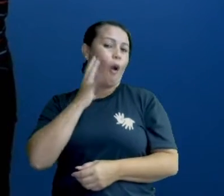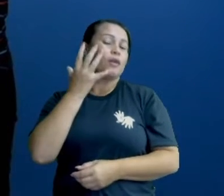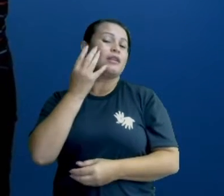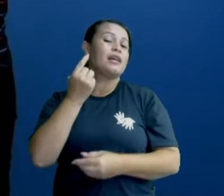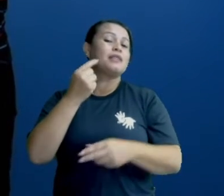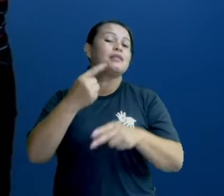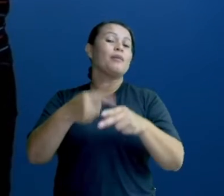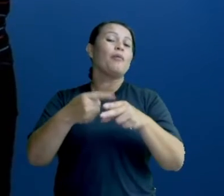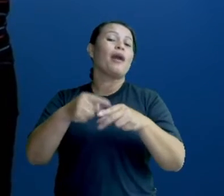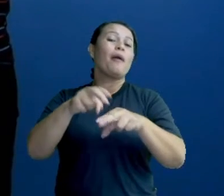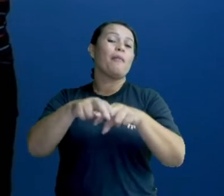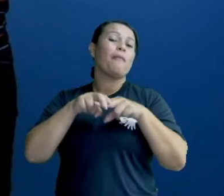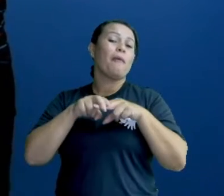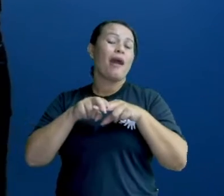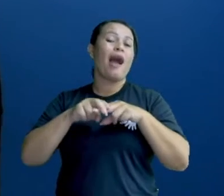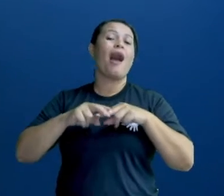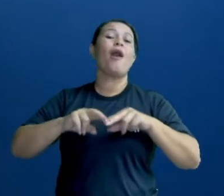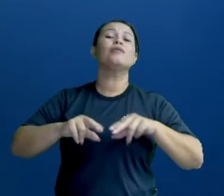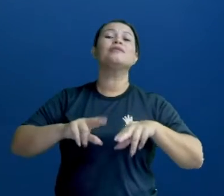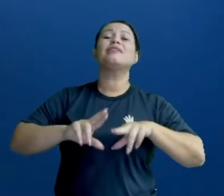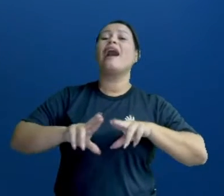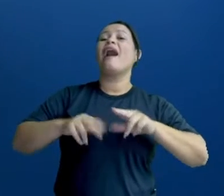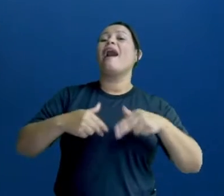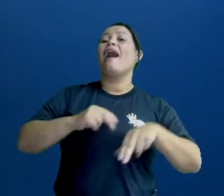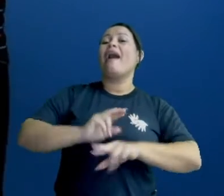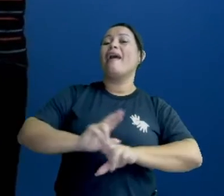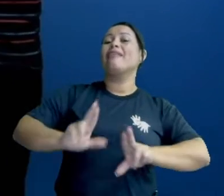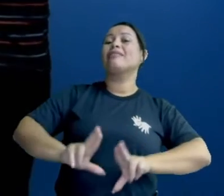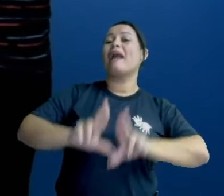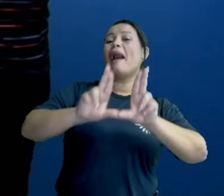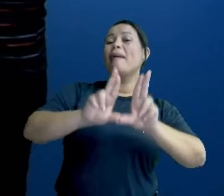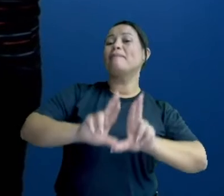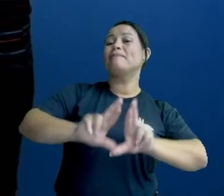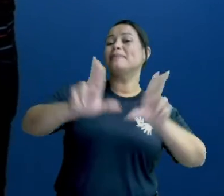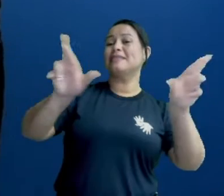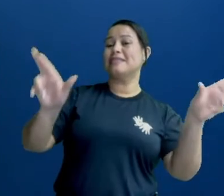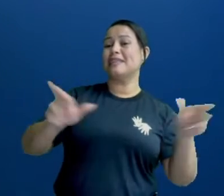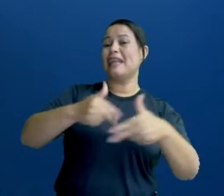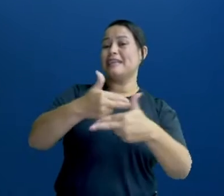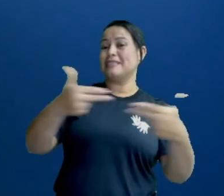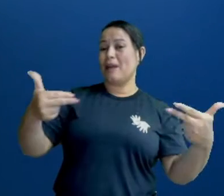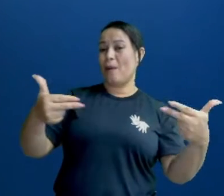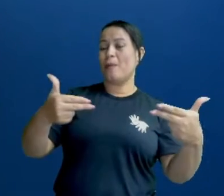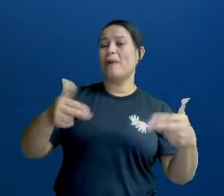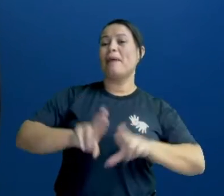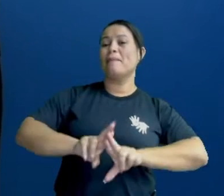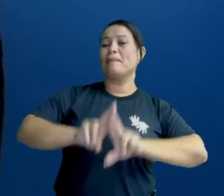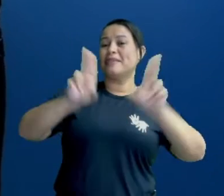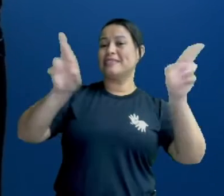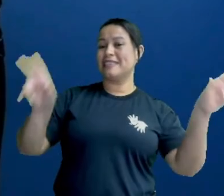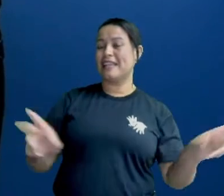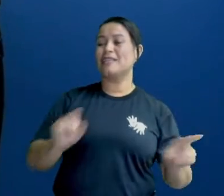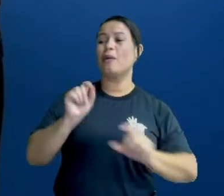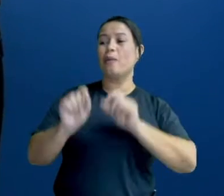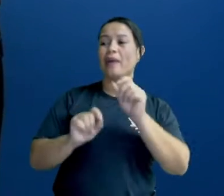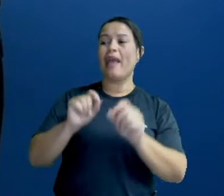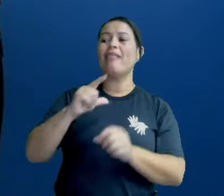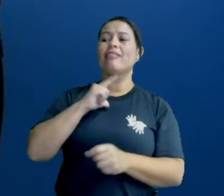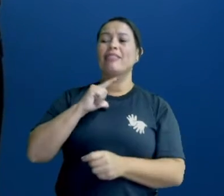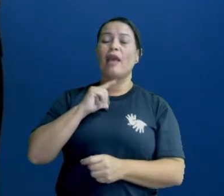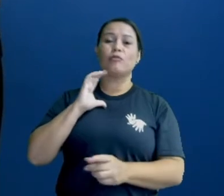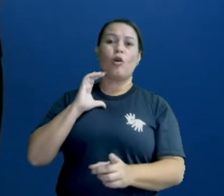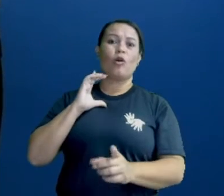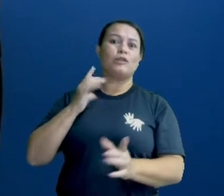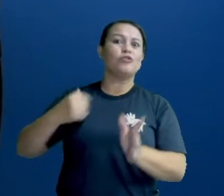exatamente por conta da miscigenação, né, ao qual o nosso povo foi submetido. A gente tem basicamente aqui a chegada